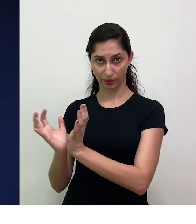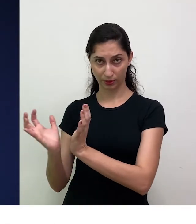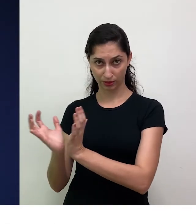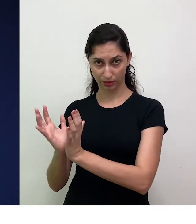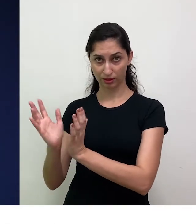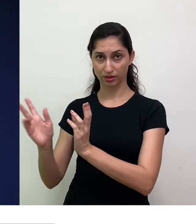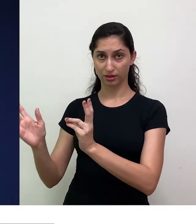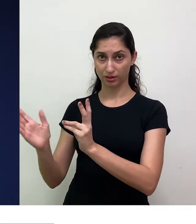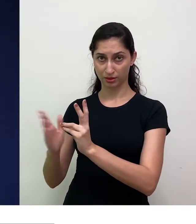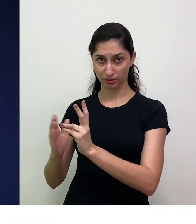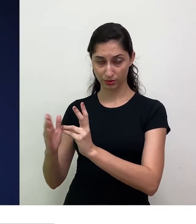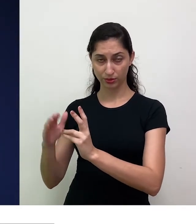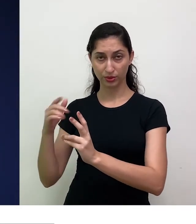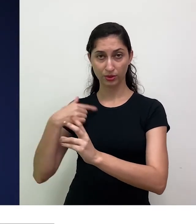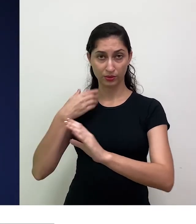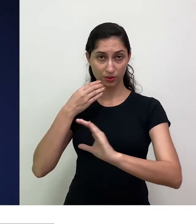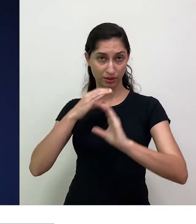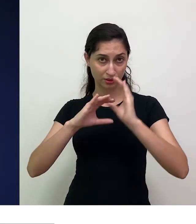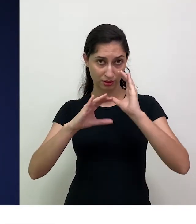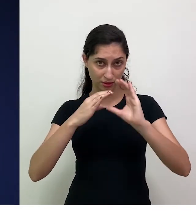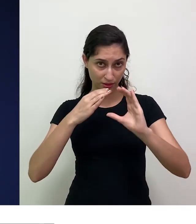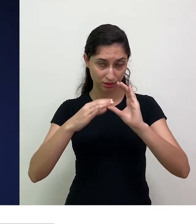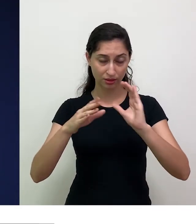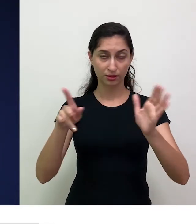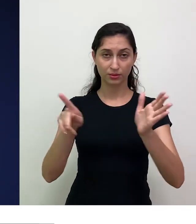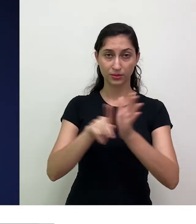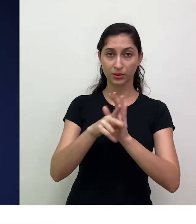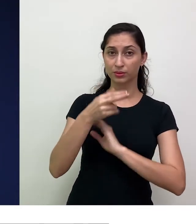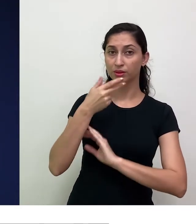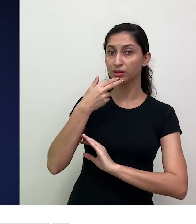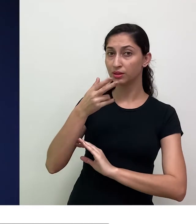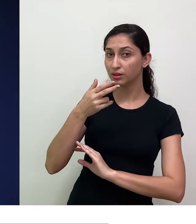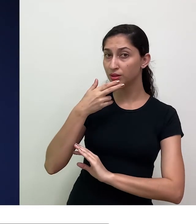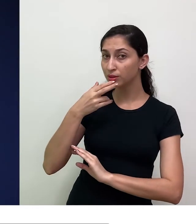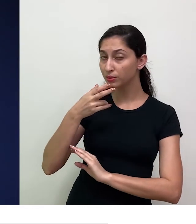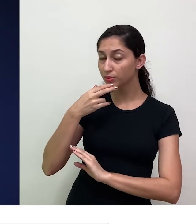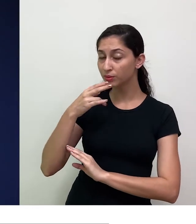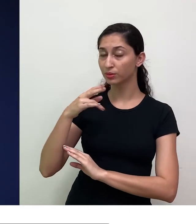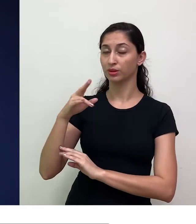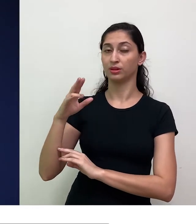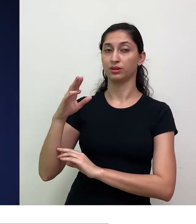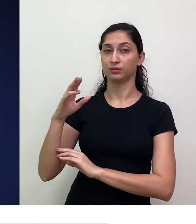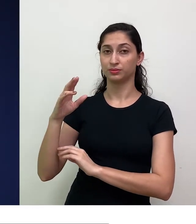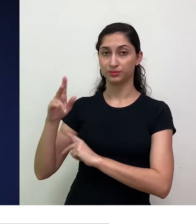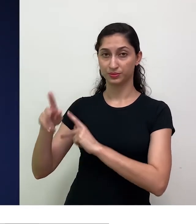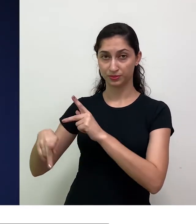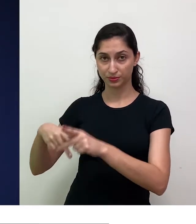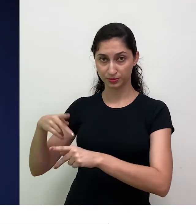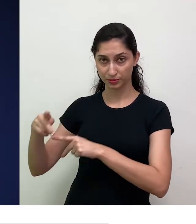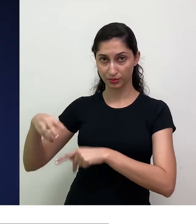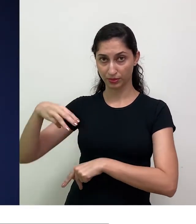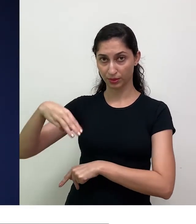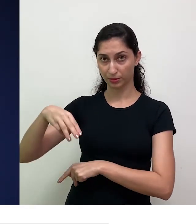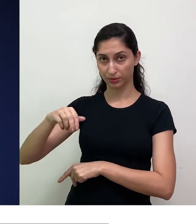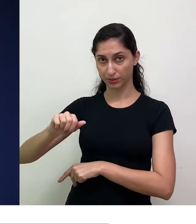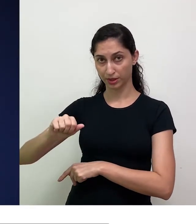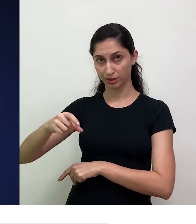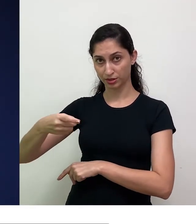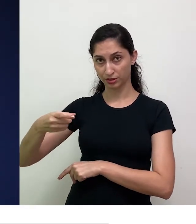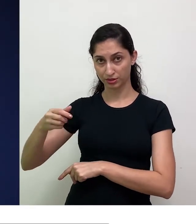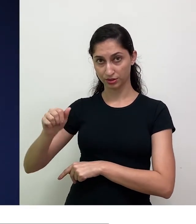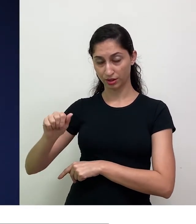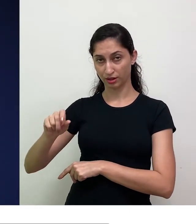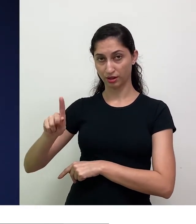fazer um canto para o nosso Nhanhunhéi, né, que vai fazer parte também daqui